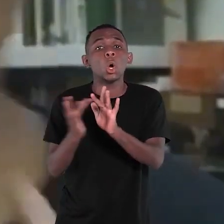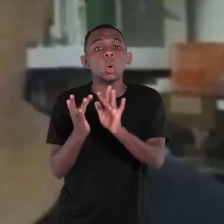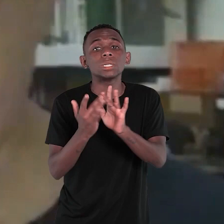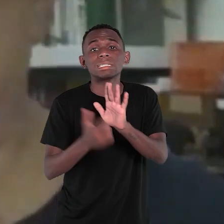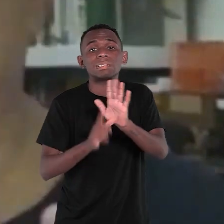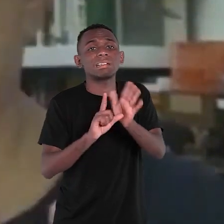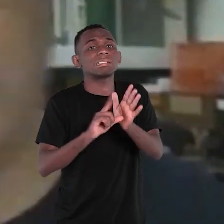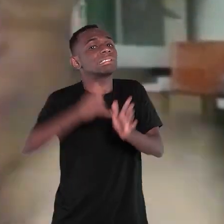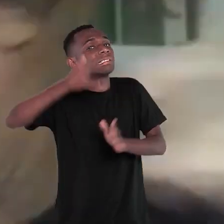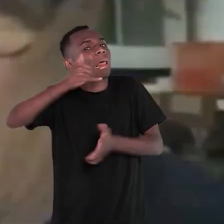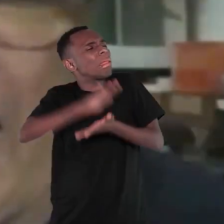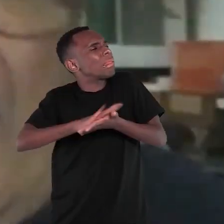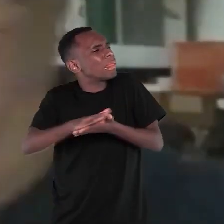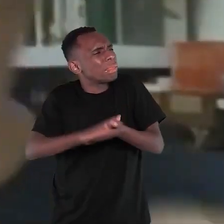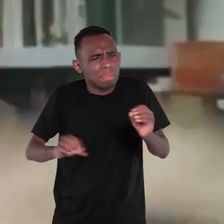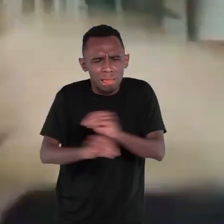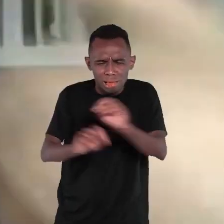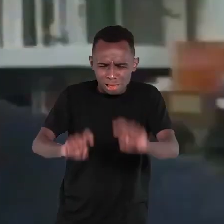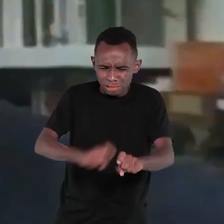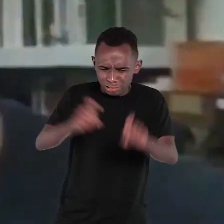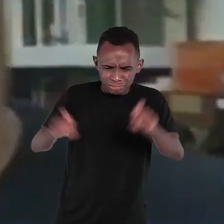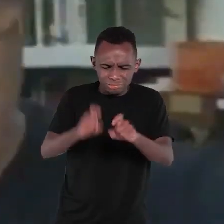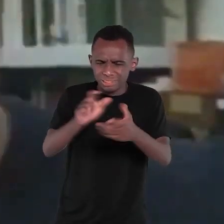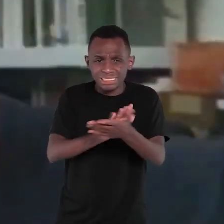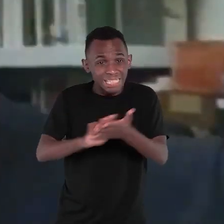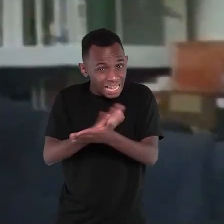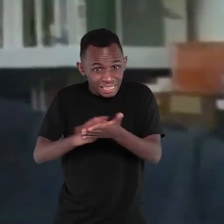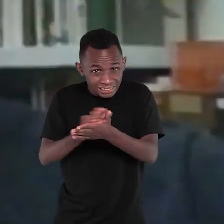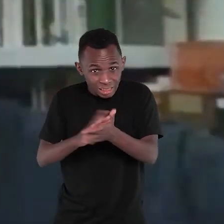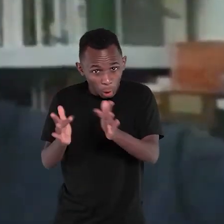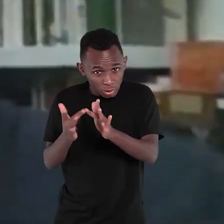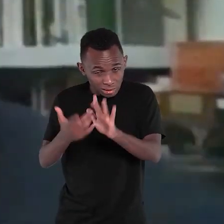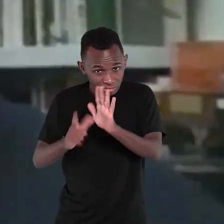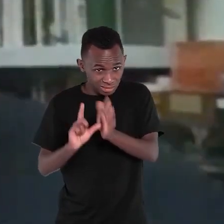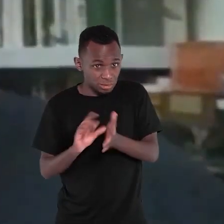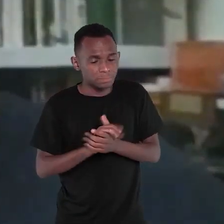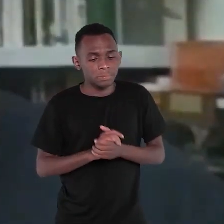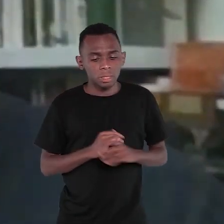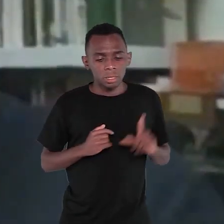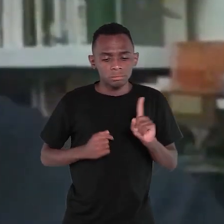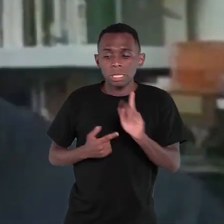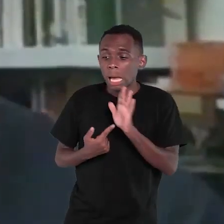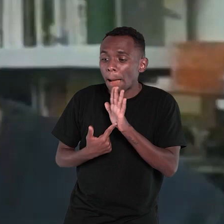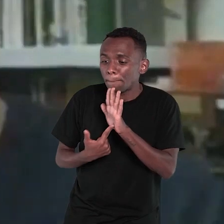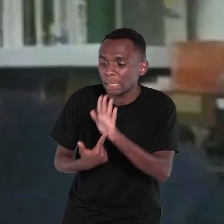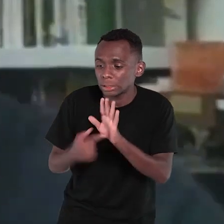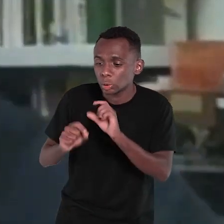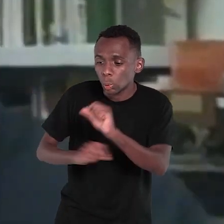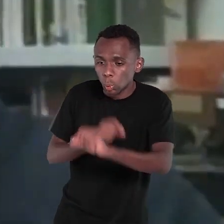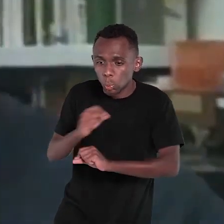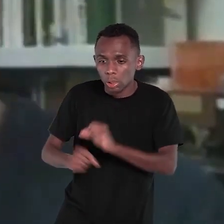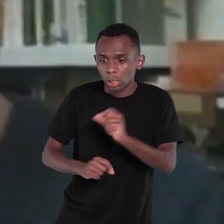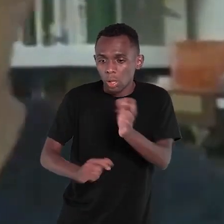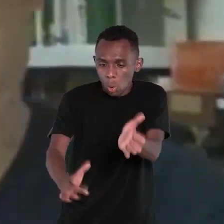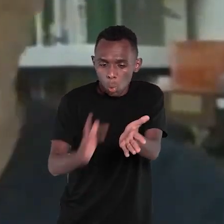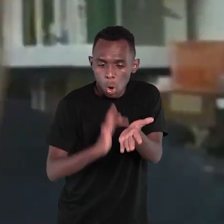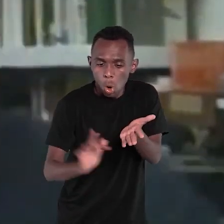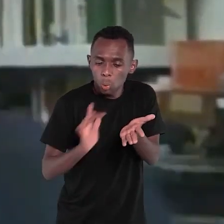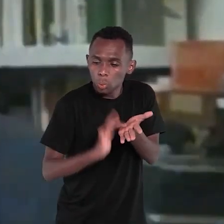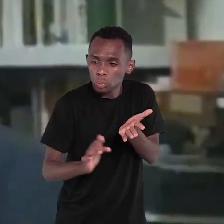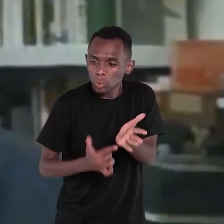teve contato com celular, com computador, com nada disso, e apresenta para ela